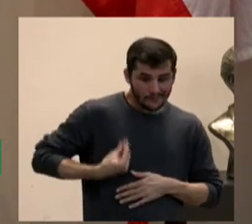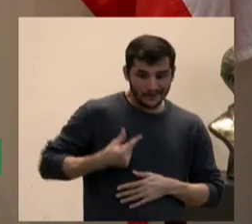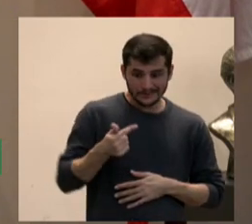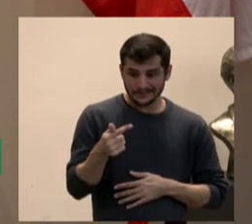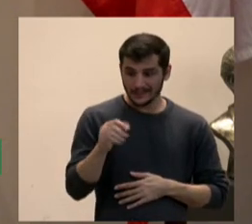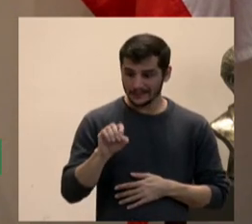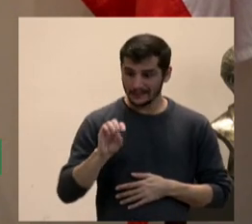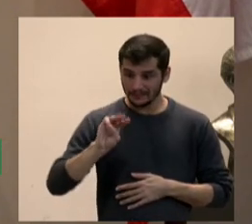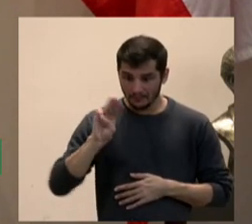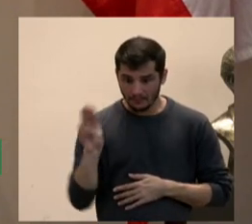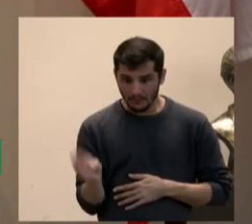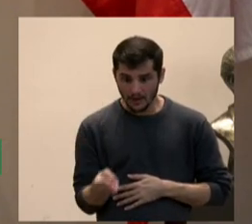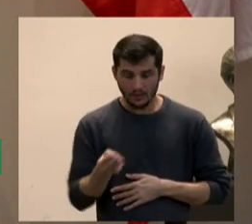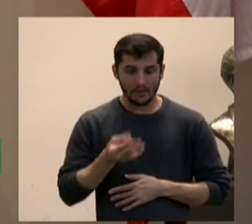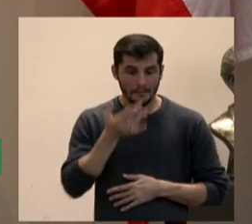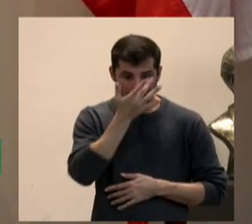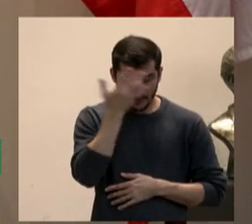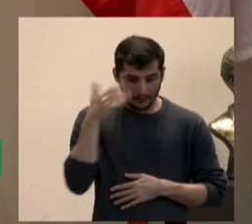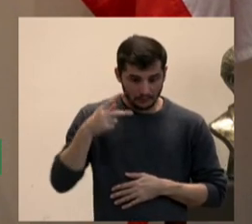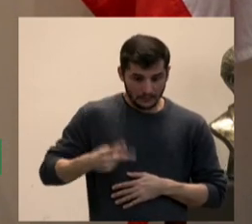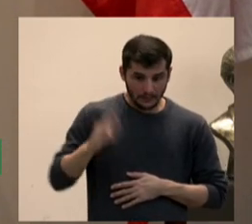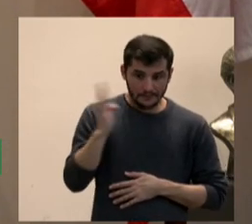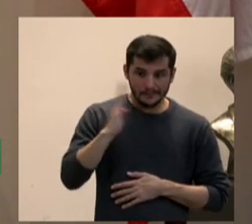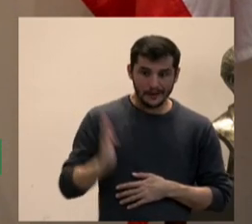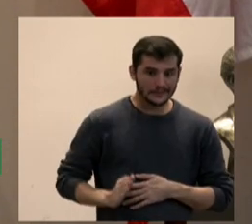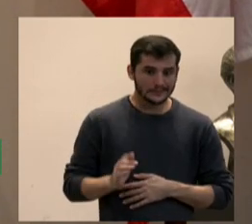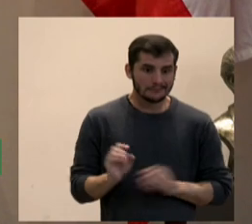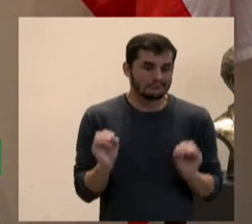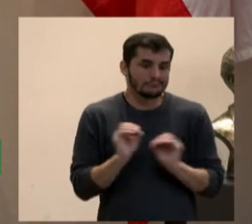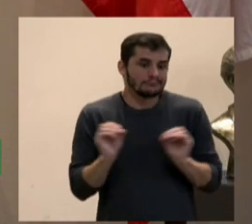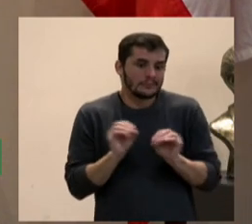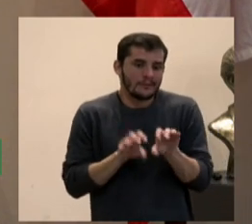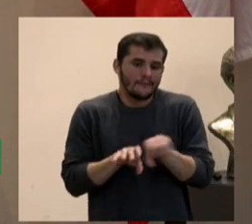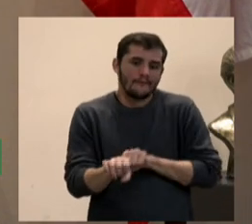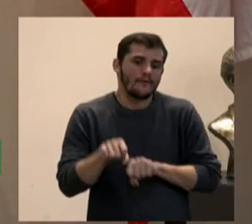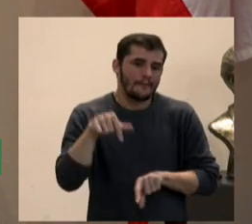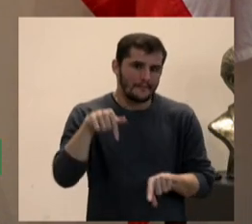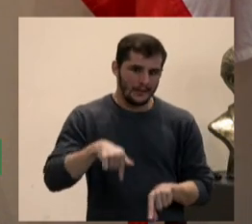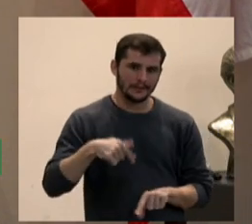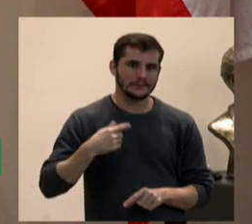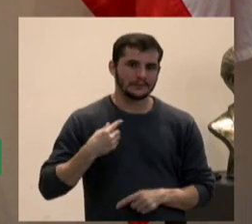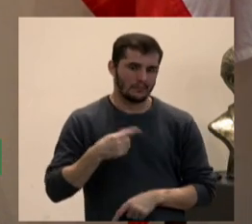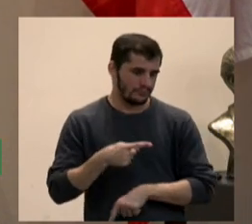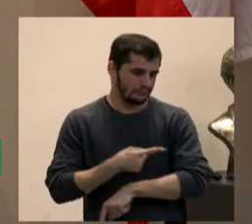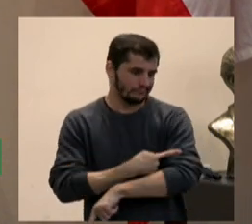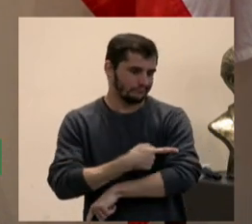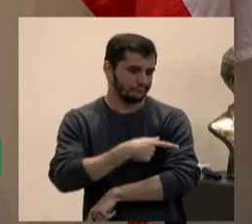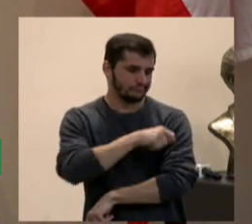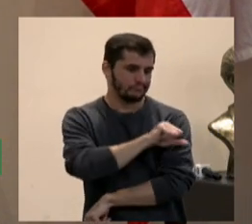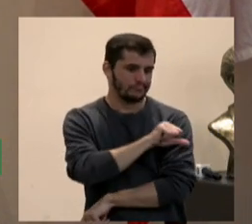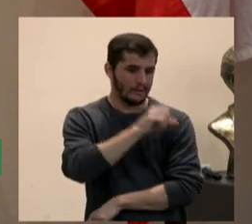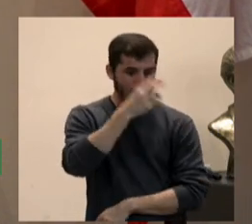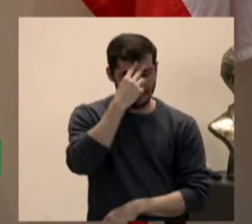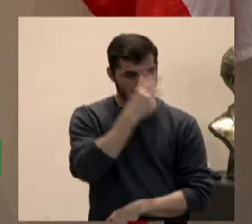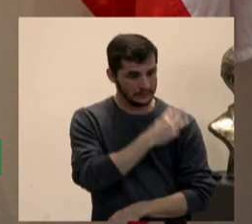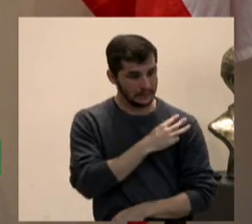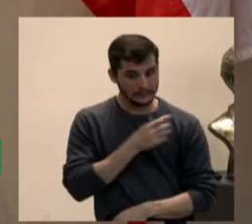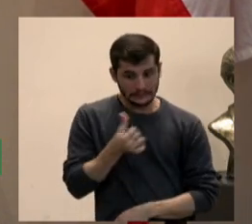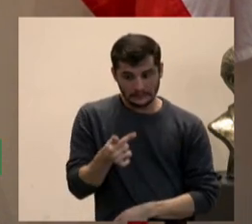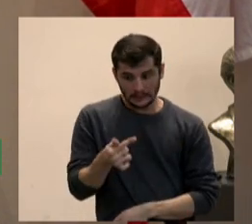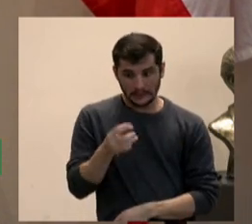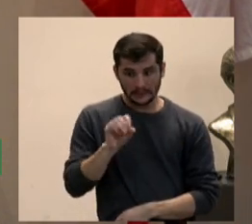de brasileiros e brasileiras que não concluem a educação básica. 70 milhões de brasileiros é um número maior do